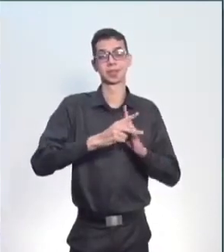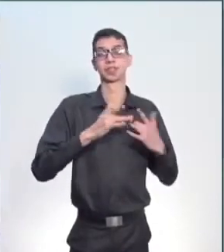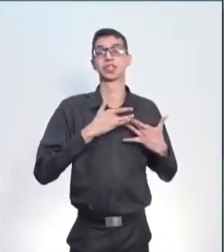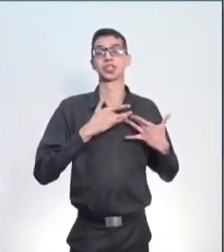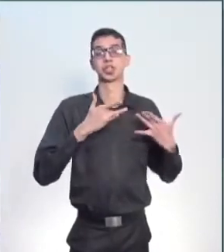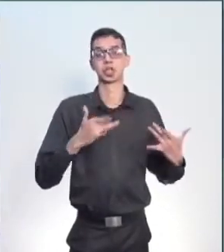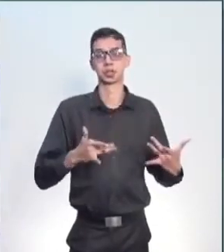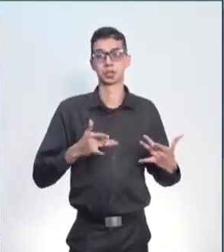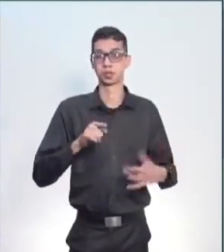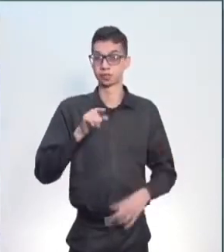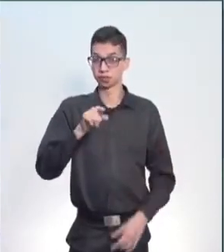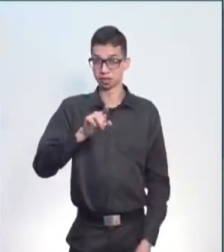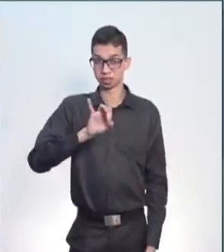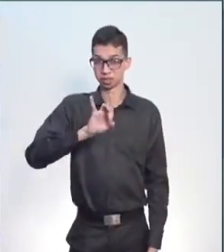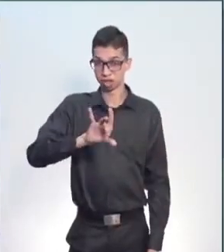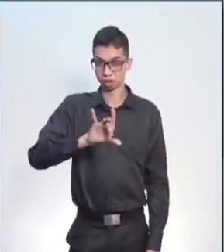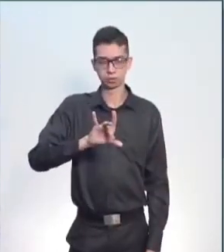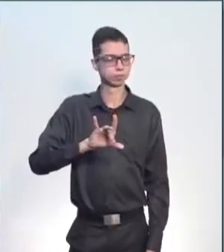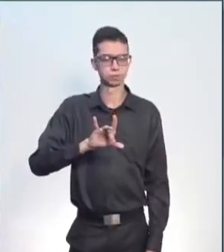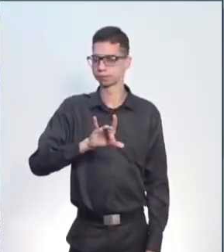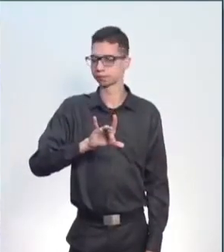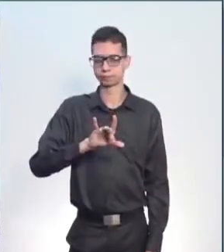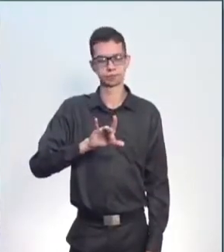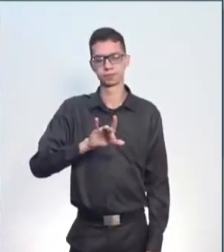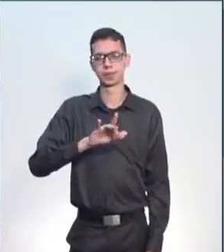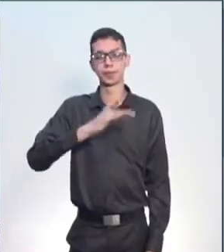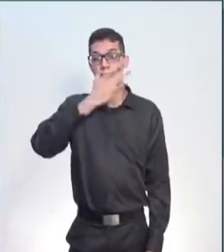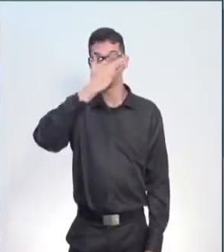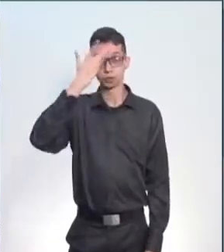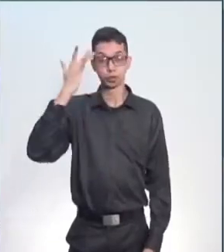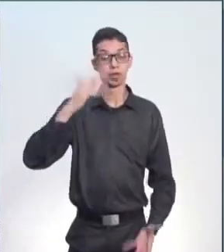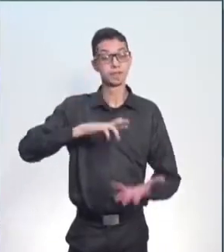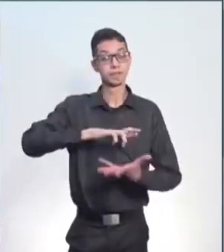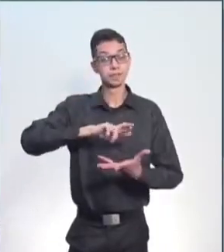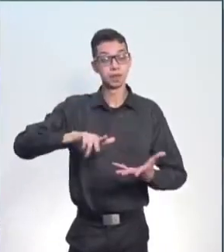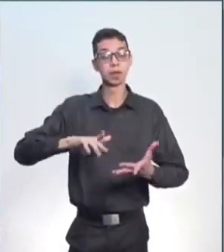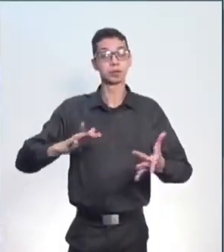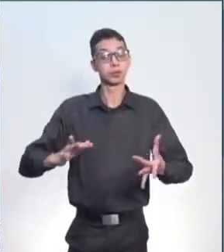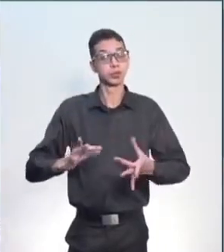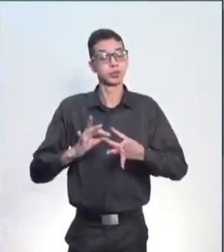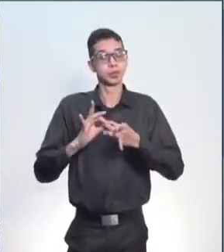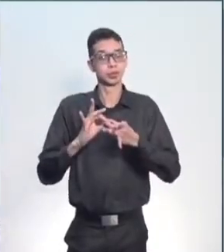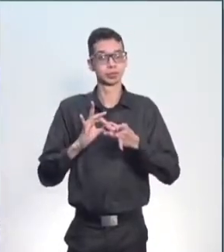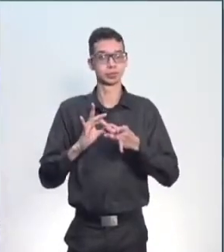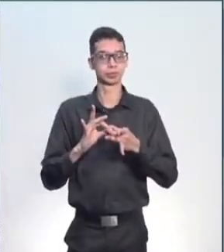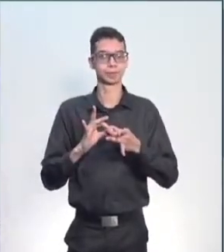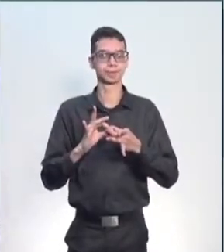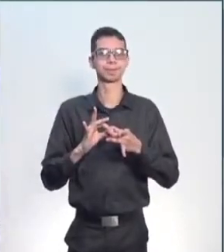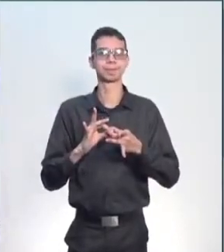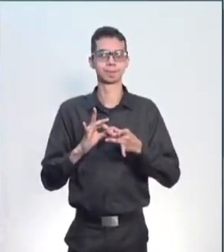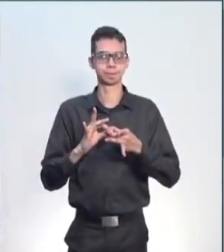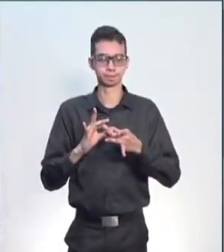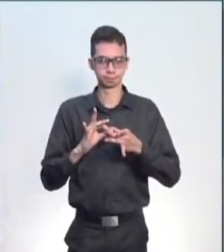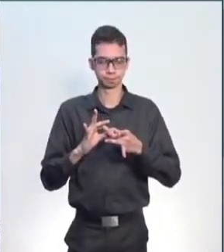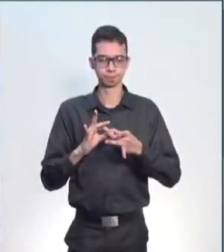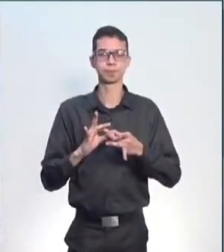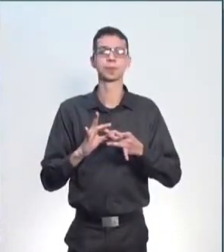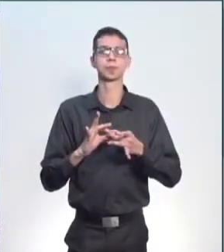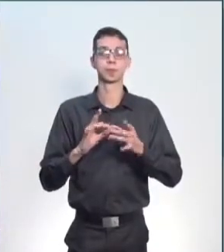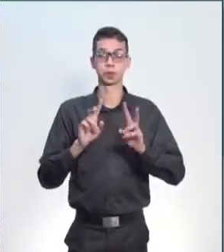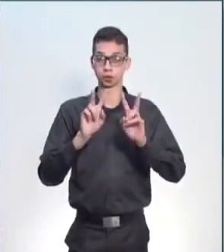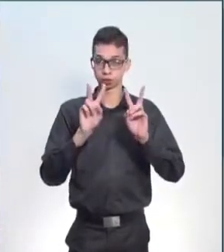ela tem um conjunto, né, de pessoas que estão ali todas juntas naquele movimento